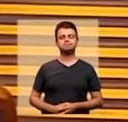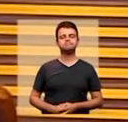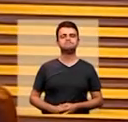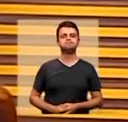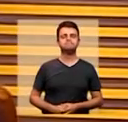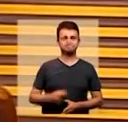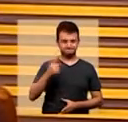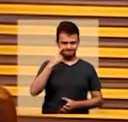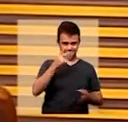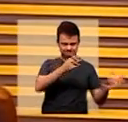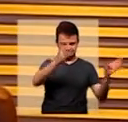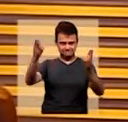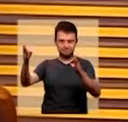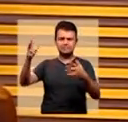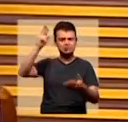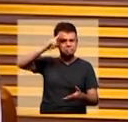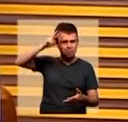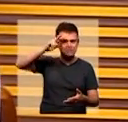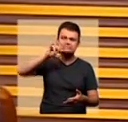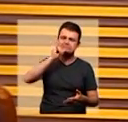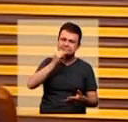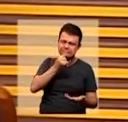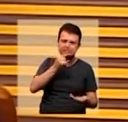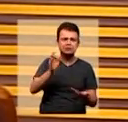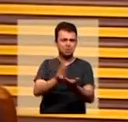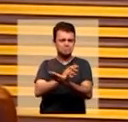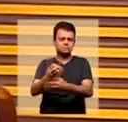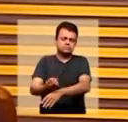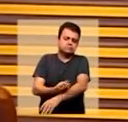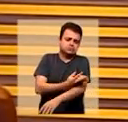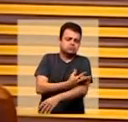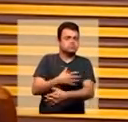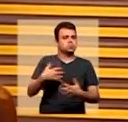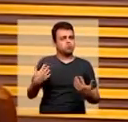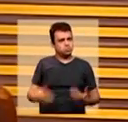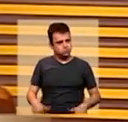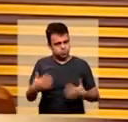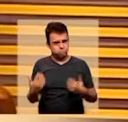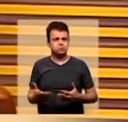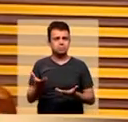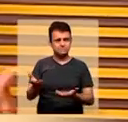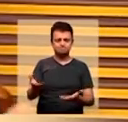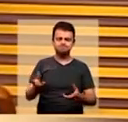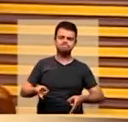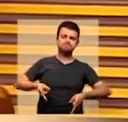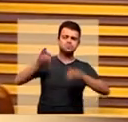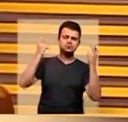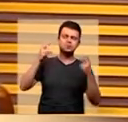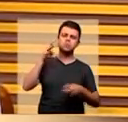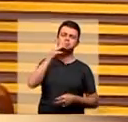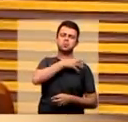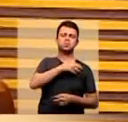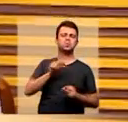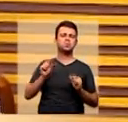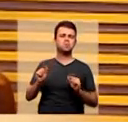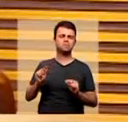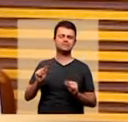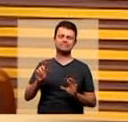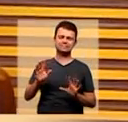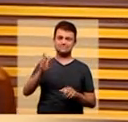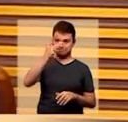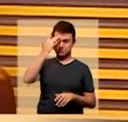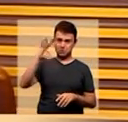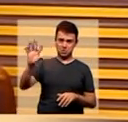Nós conferimos aí depoimentos tristes, depoimentos emocionados, e uma coisa que fica muito evidente é a questão que